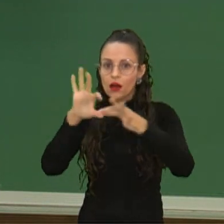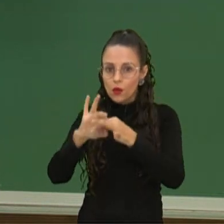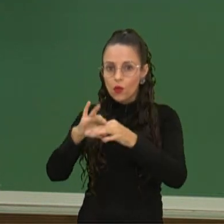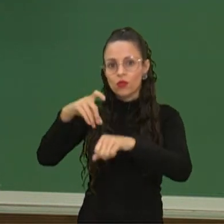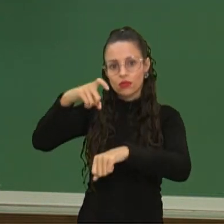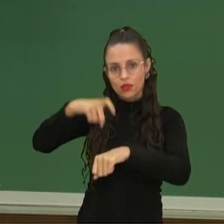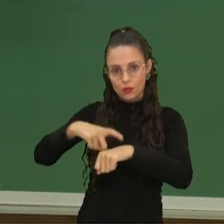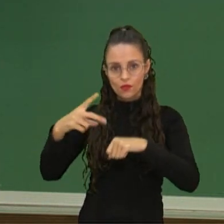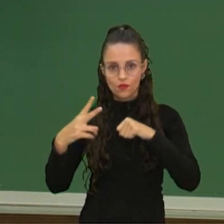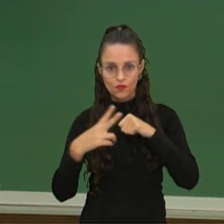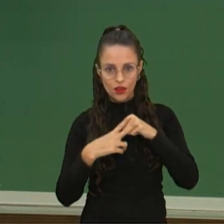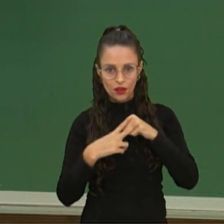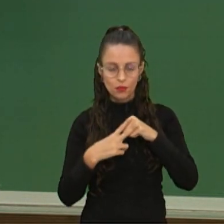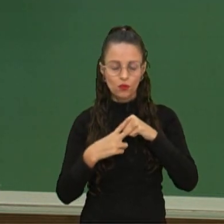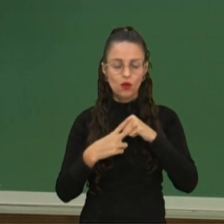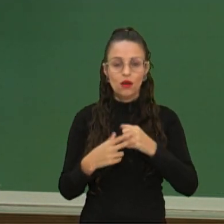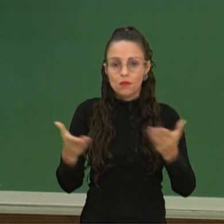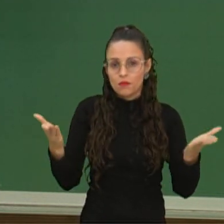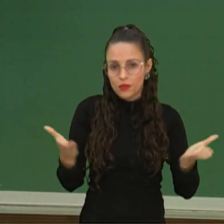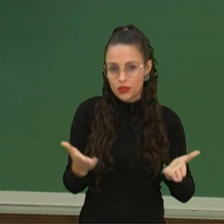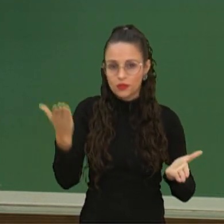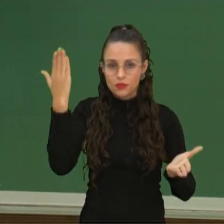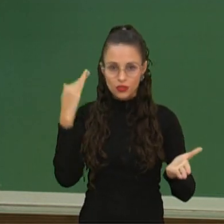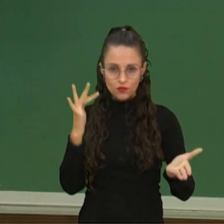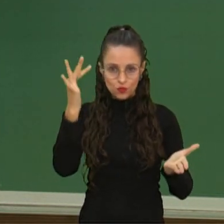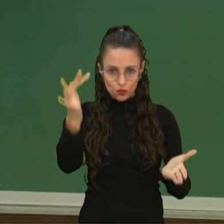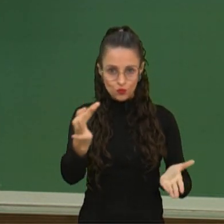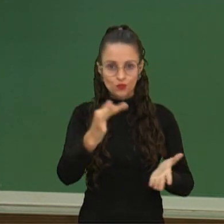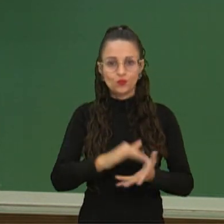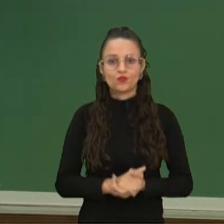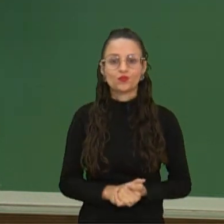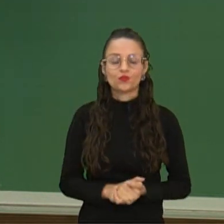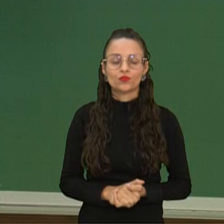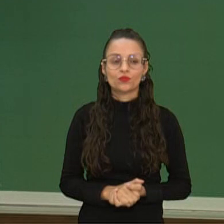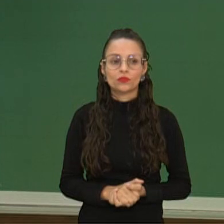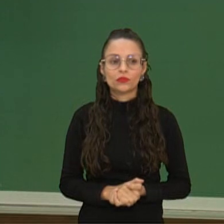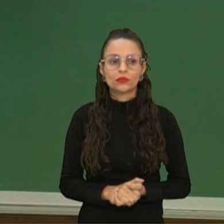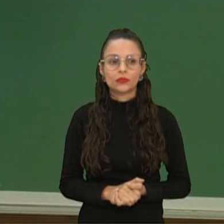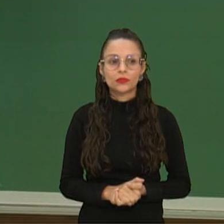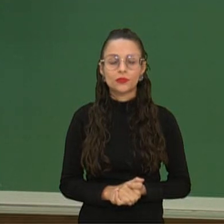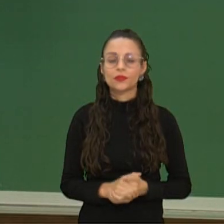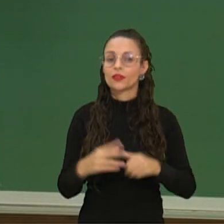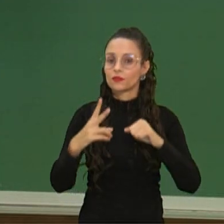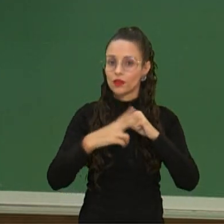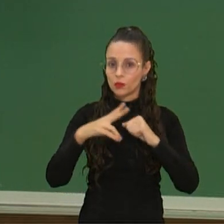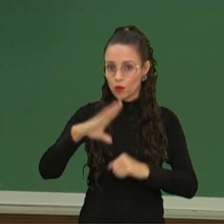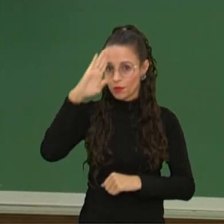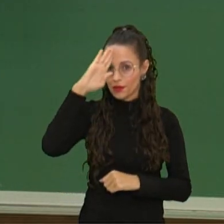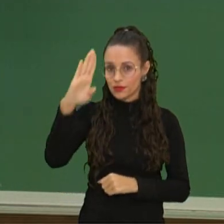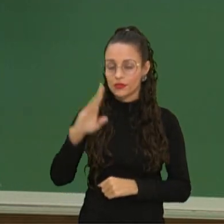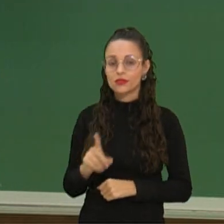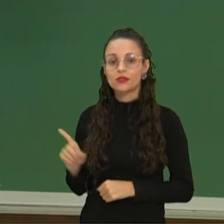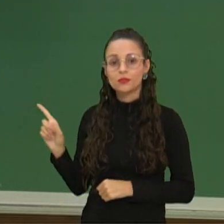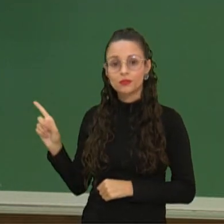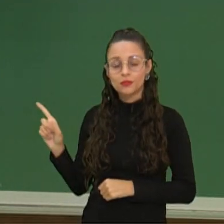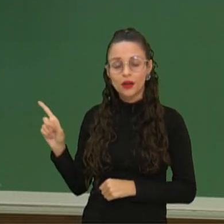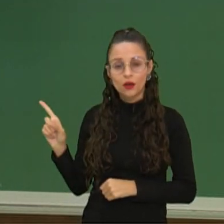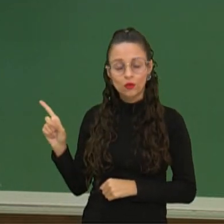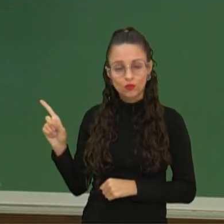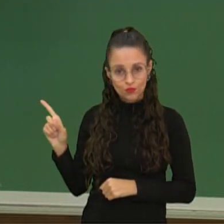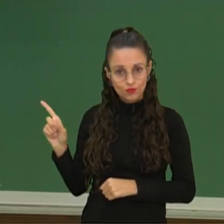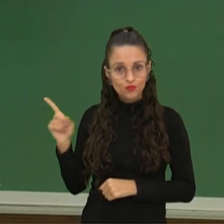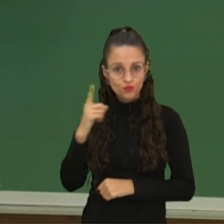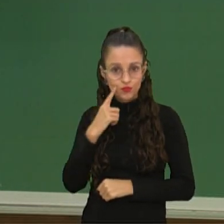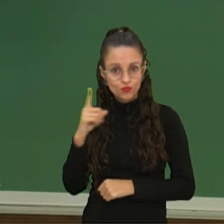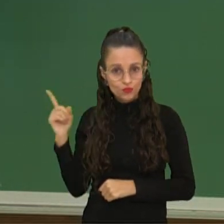tempo verbal. Então, mistakes are. Verbo principal pro particípio